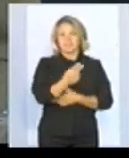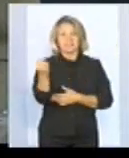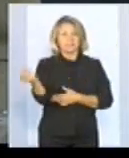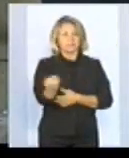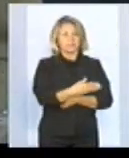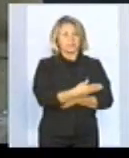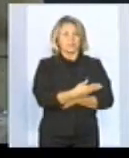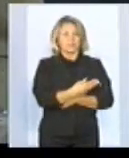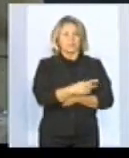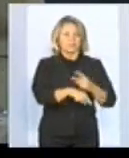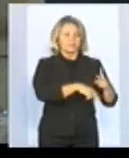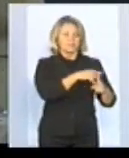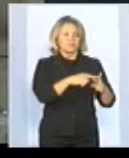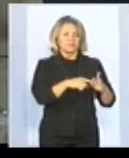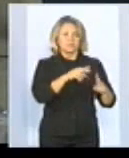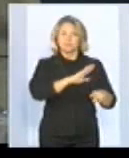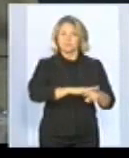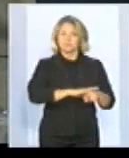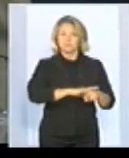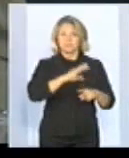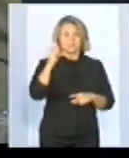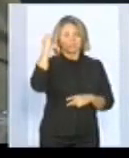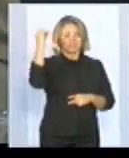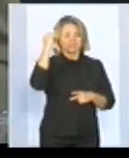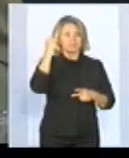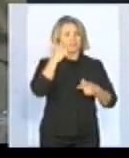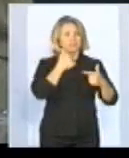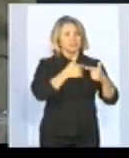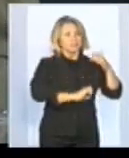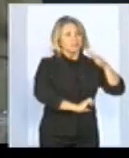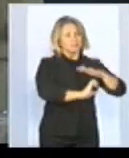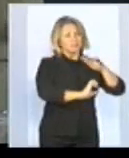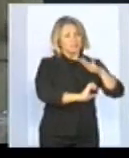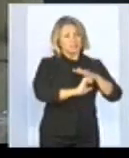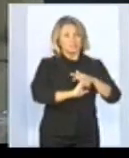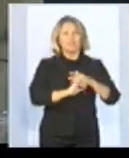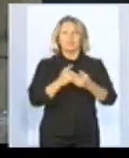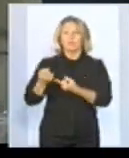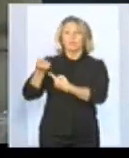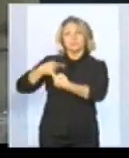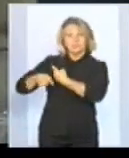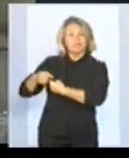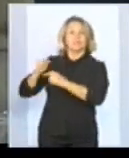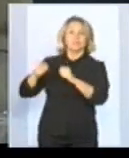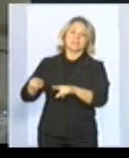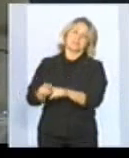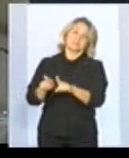processo de concentração nos dois maiores players hoje no mercado. É uma ideia de proteger. E o contrário também pode acontecer.